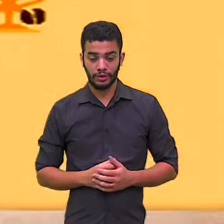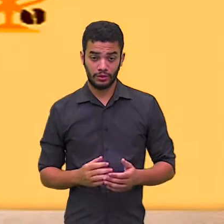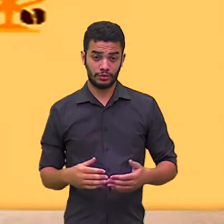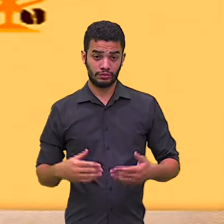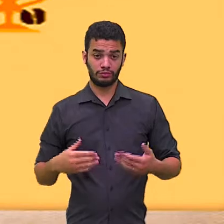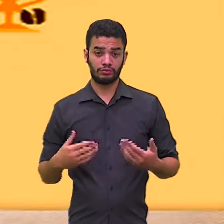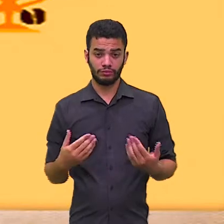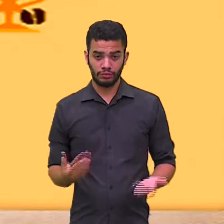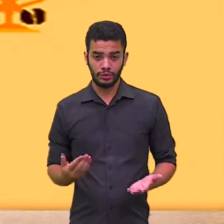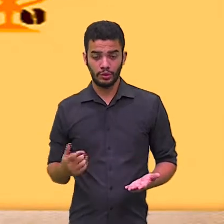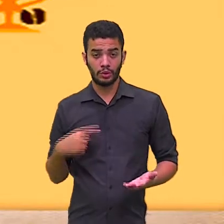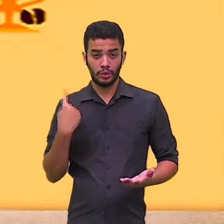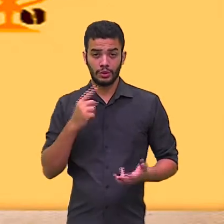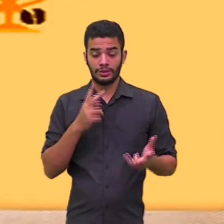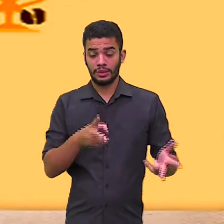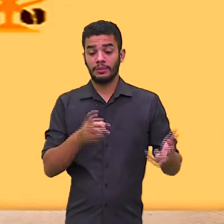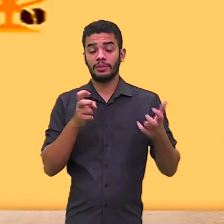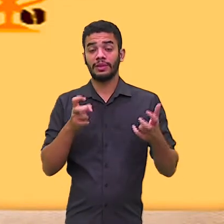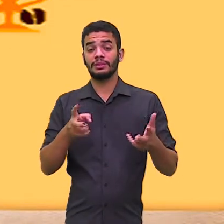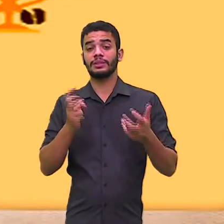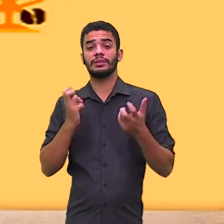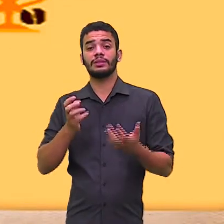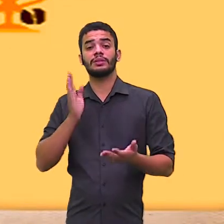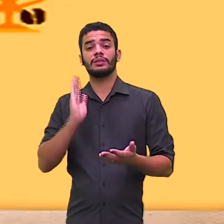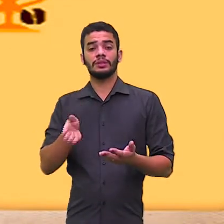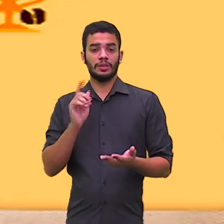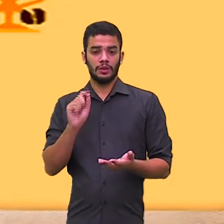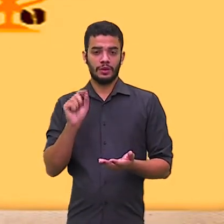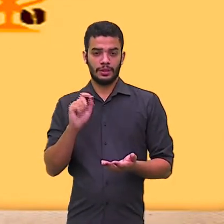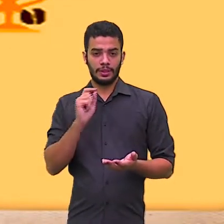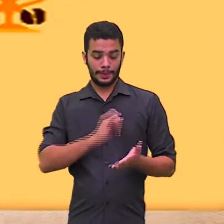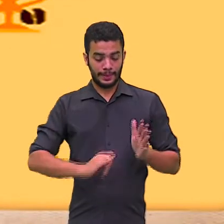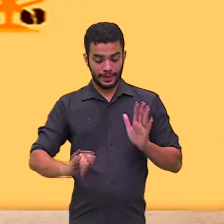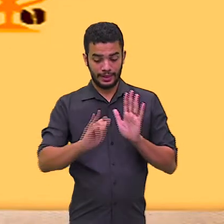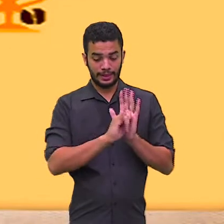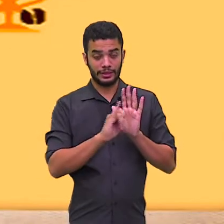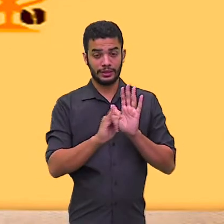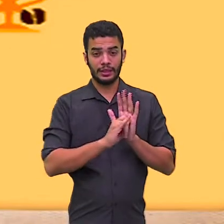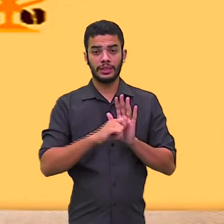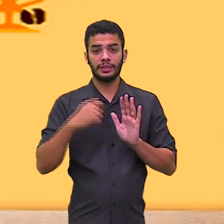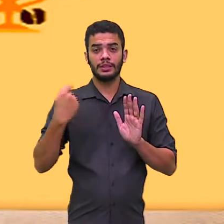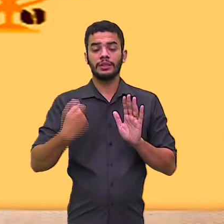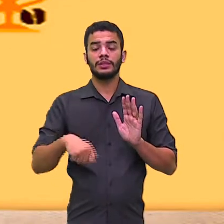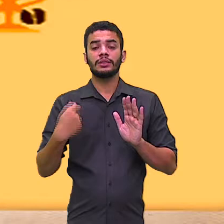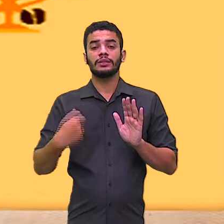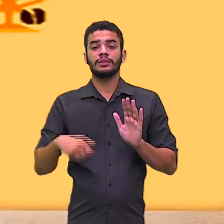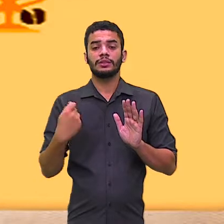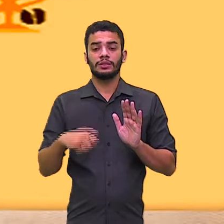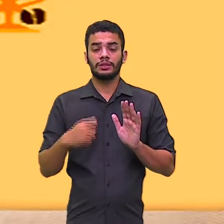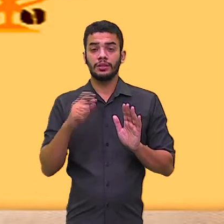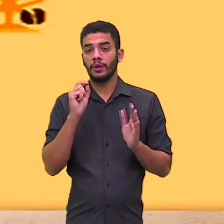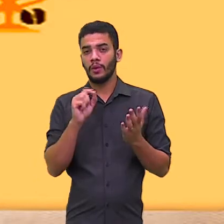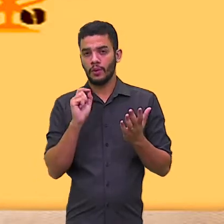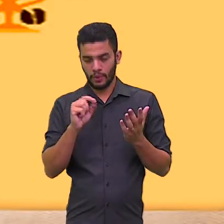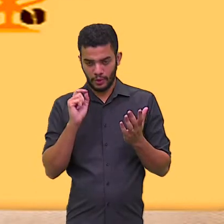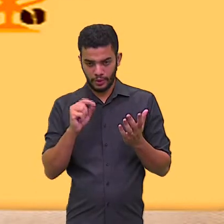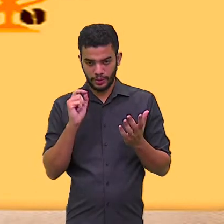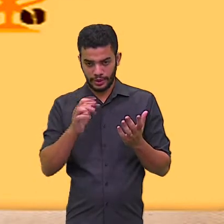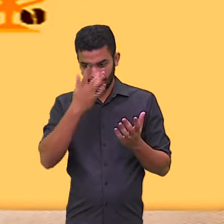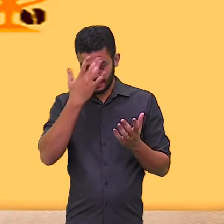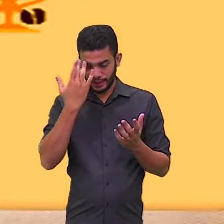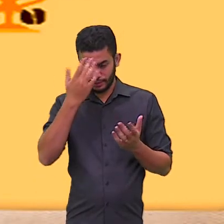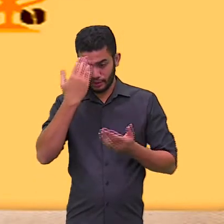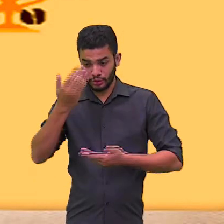vimos, a identidade de um povo depende da sua preservação, do engajamento e da